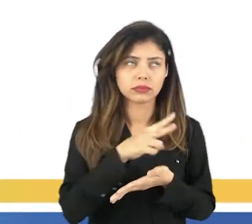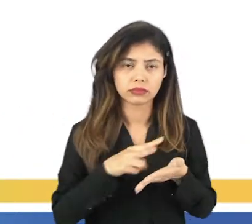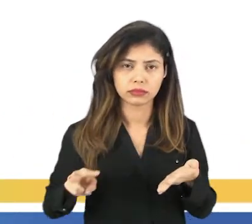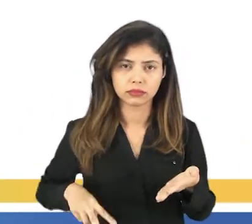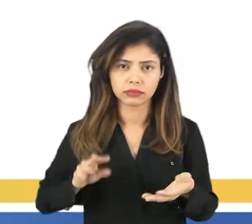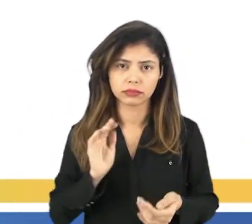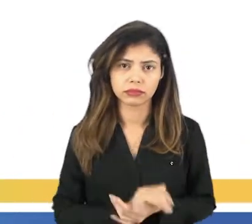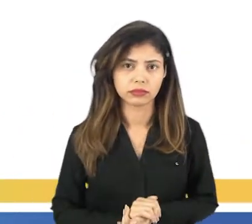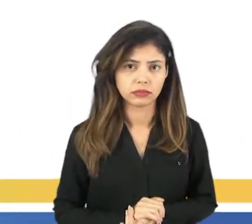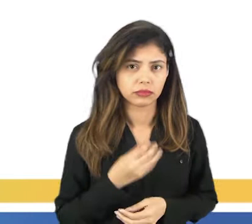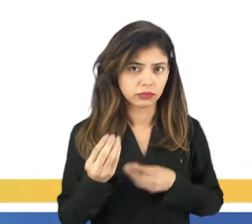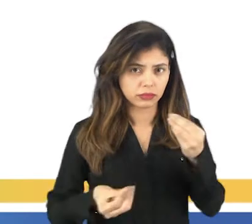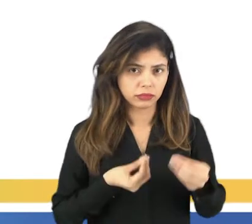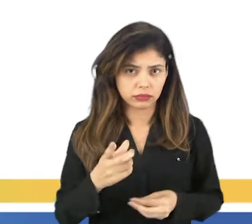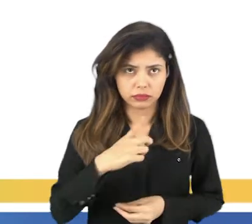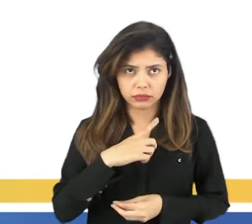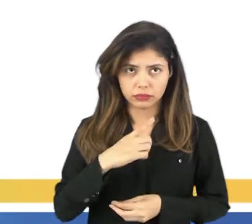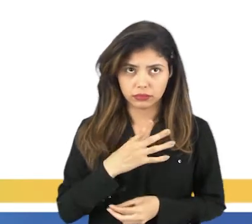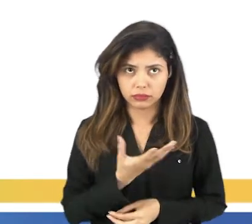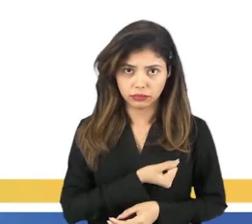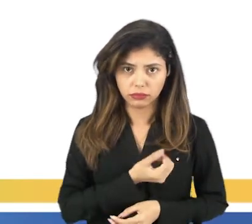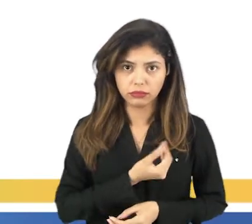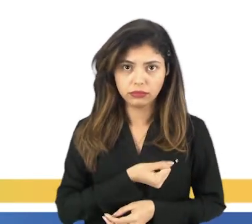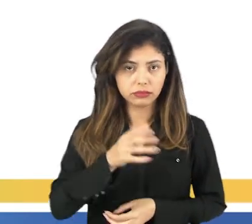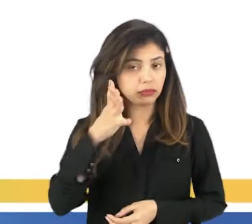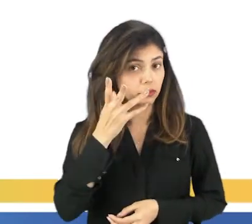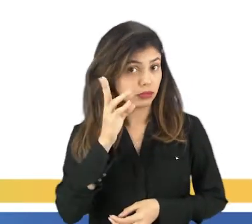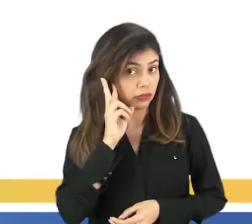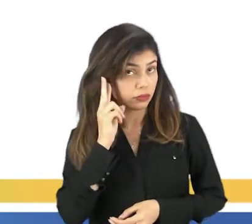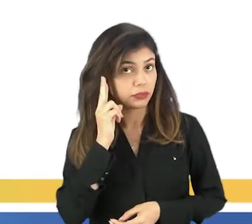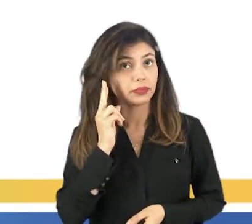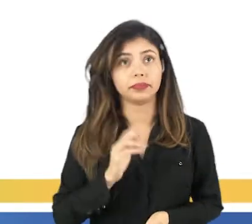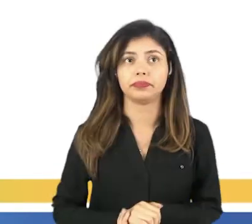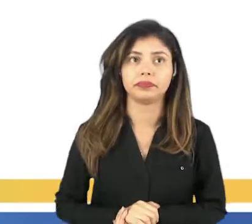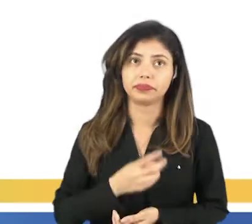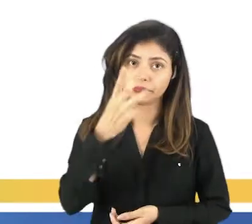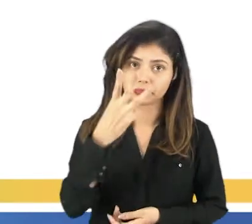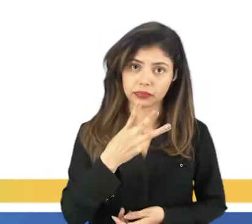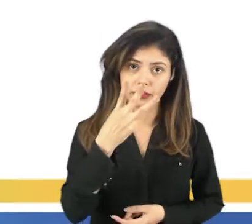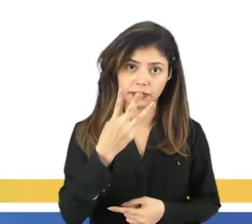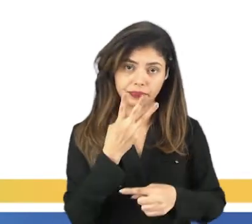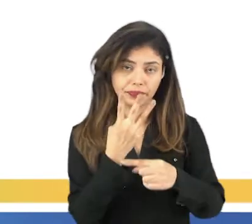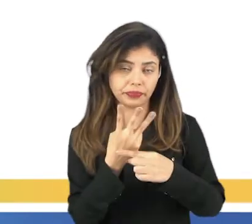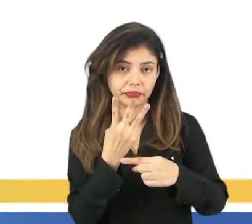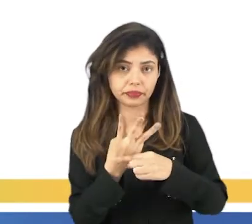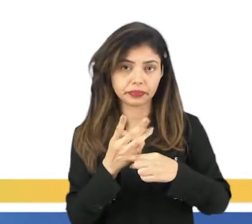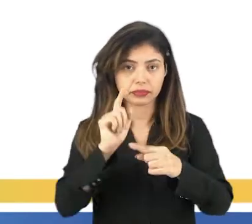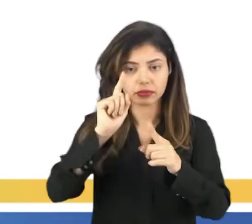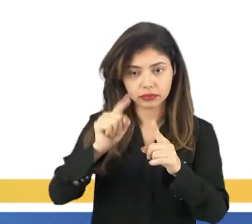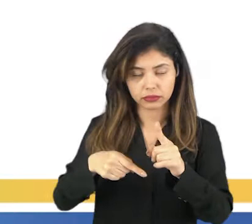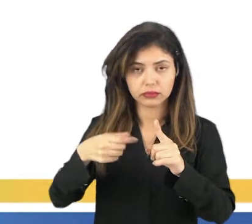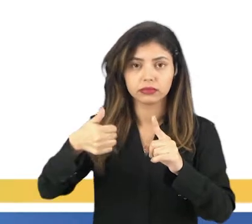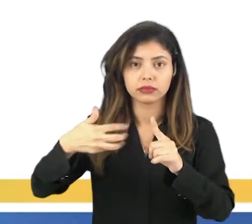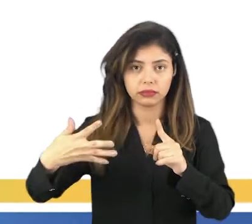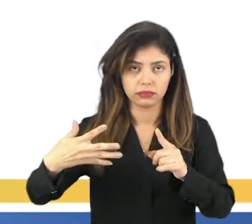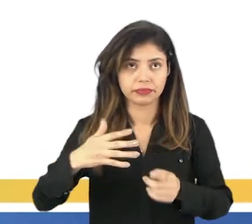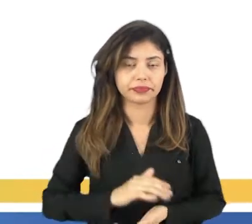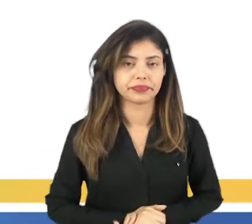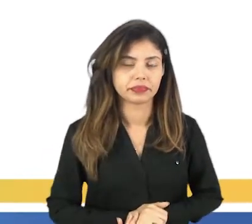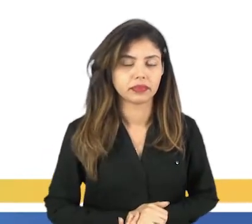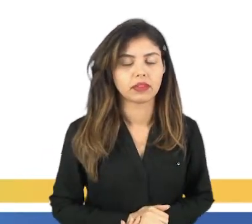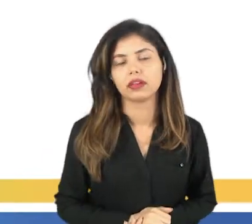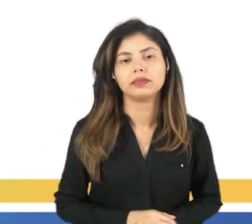no numerador? Eu leio o número normal. Então, eu tenho 3. 3 barra, então eu tenho 3,